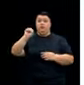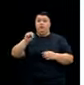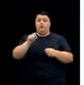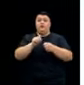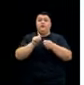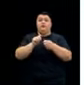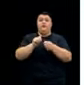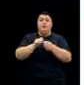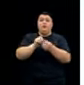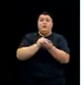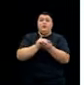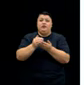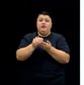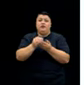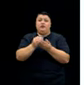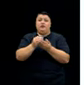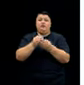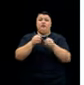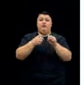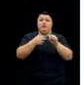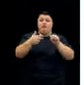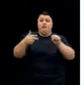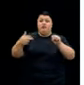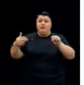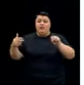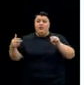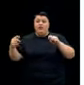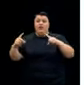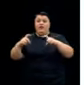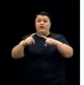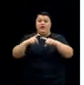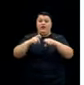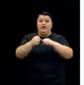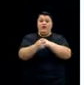inativos ou atenuados, que são